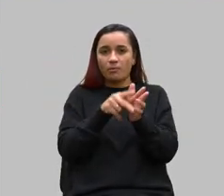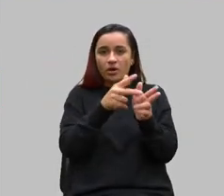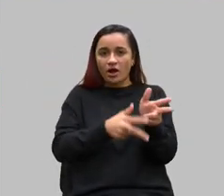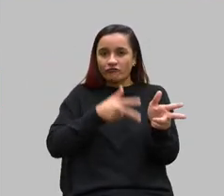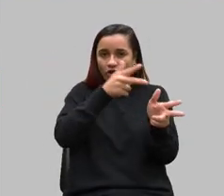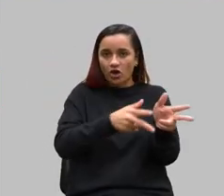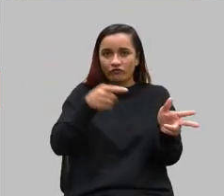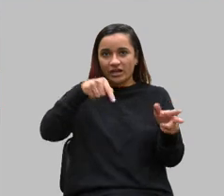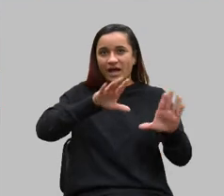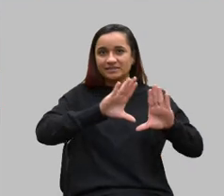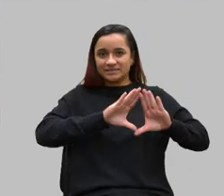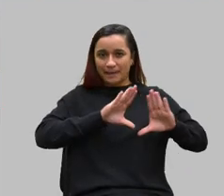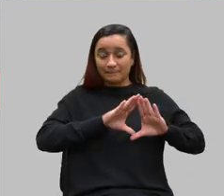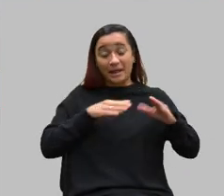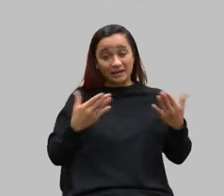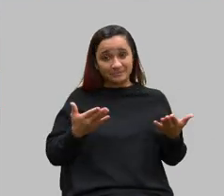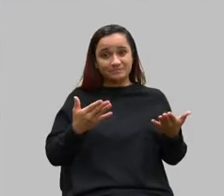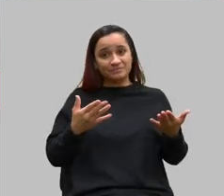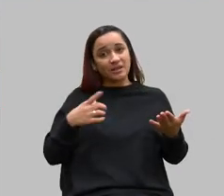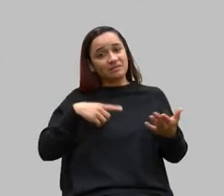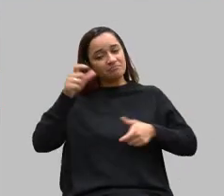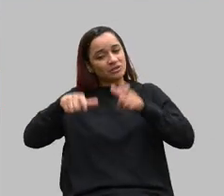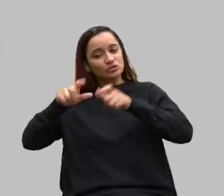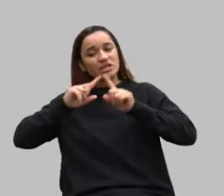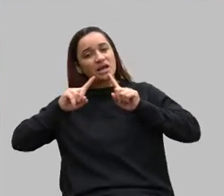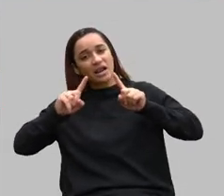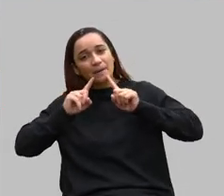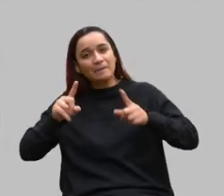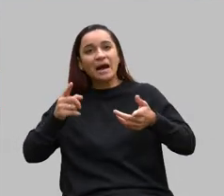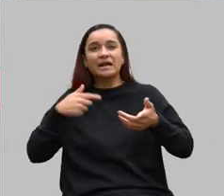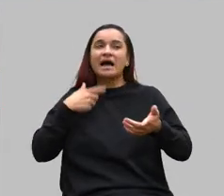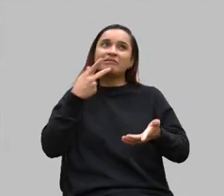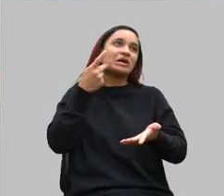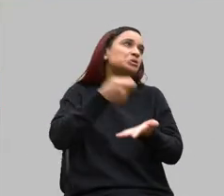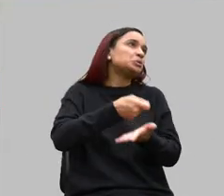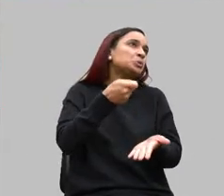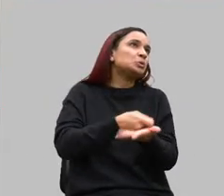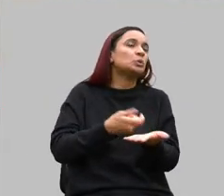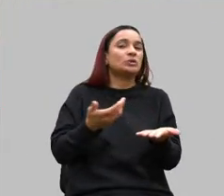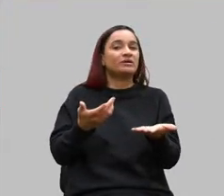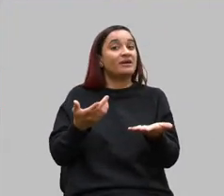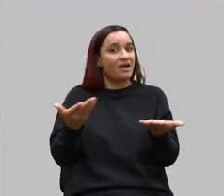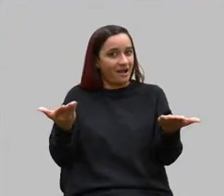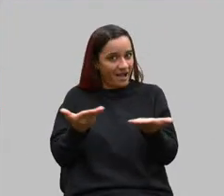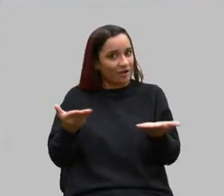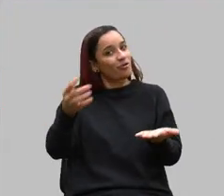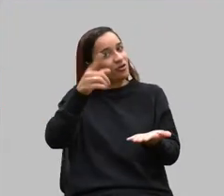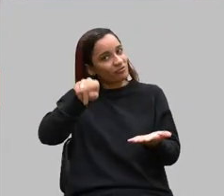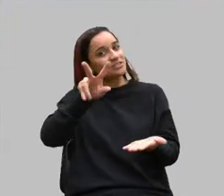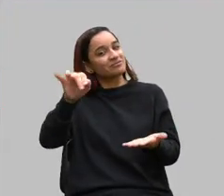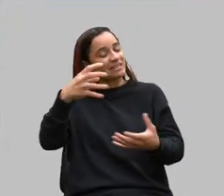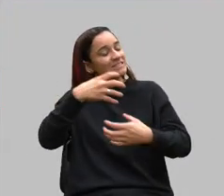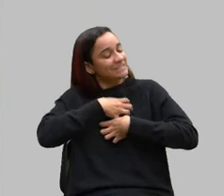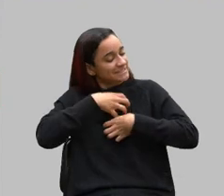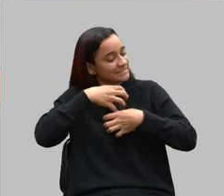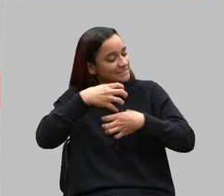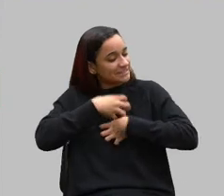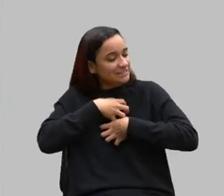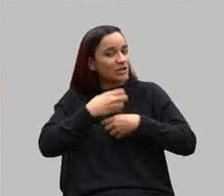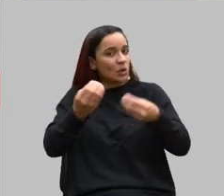Leite carrato reclamando você tá sendo duro agora você vai sentir uma